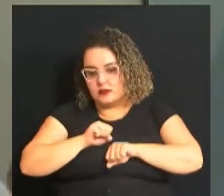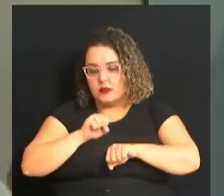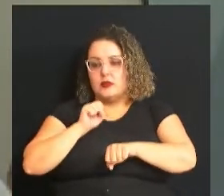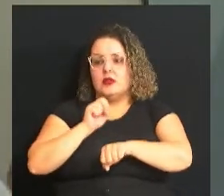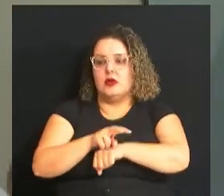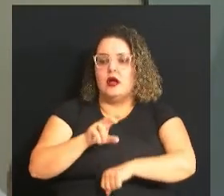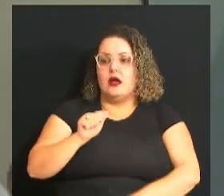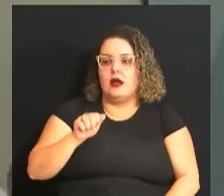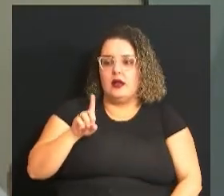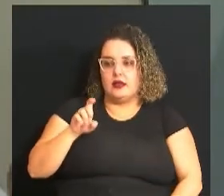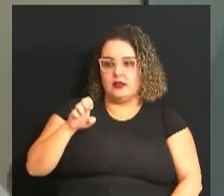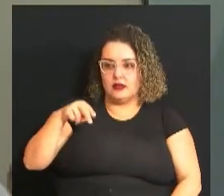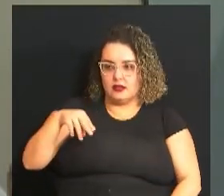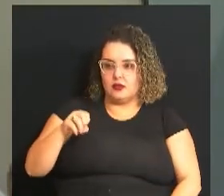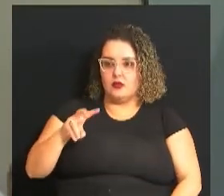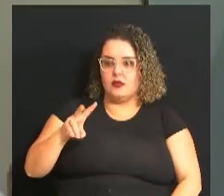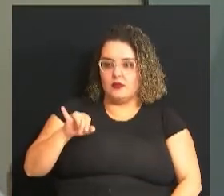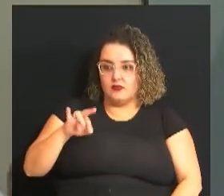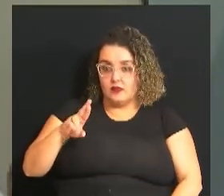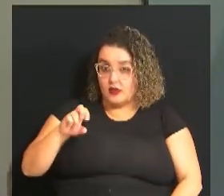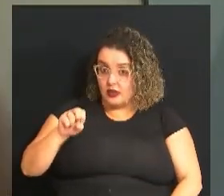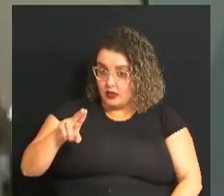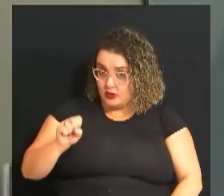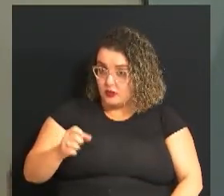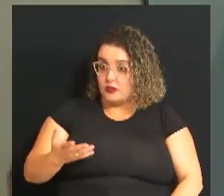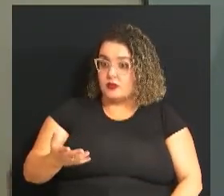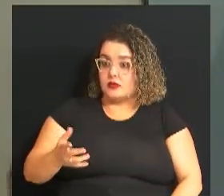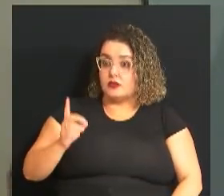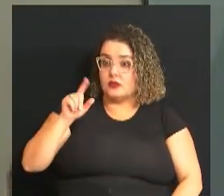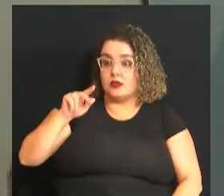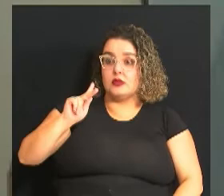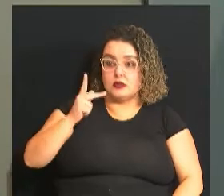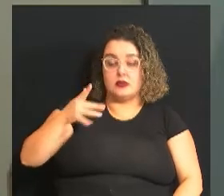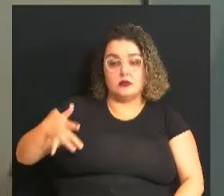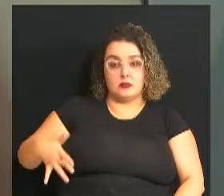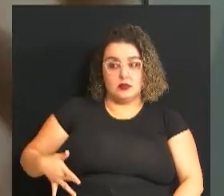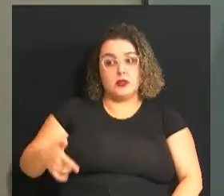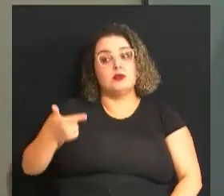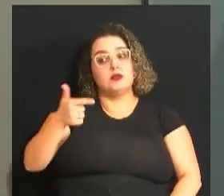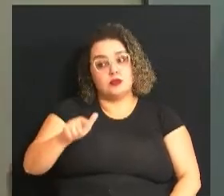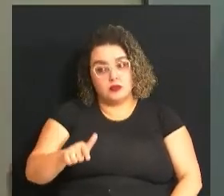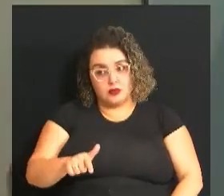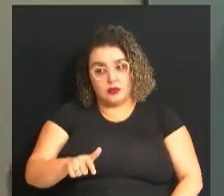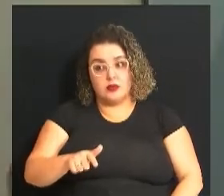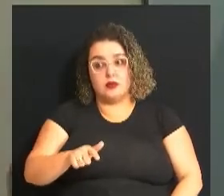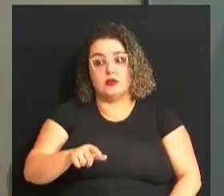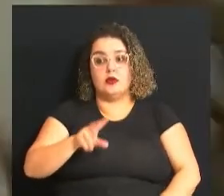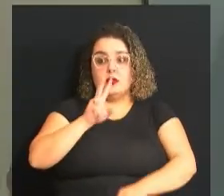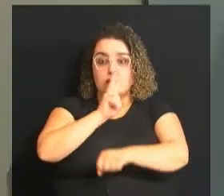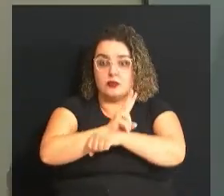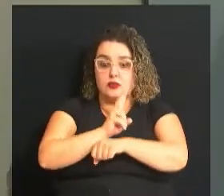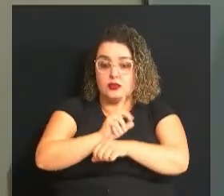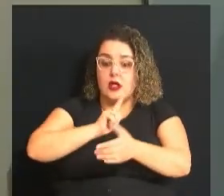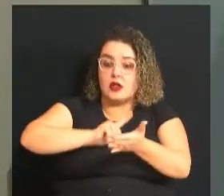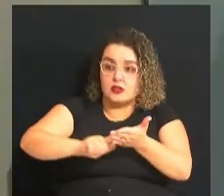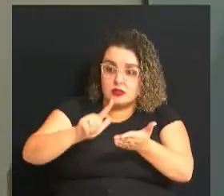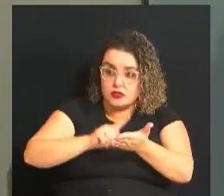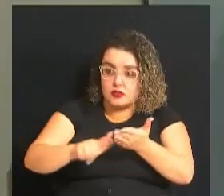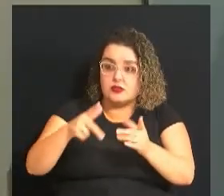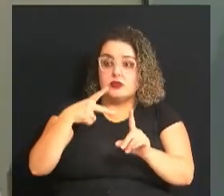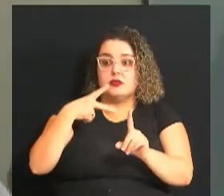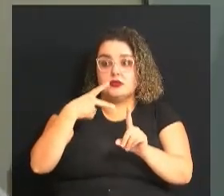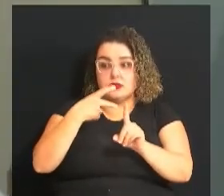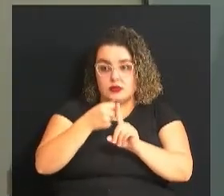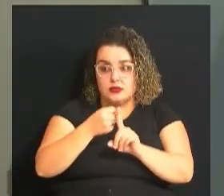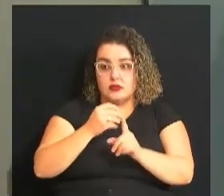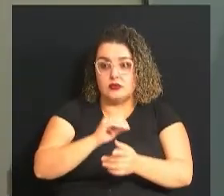hepatite grave, como essa hepatite misteriosa. Então, novamente, cuidados higiênicos e vacinação. E